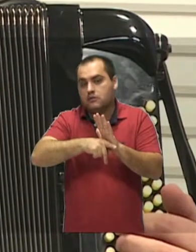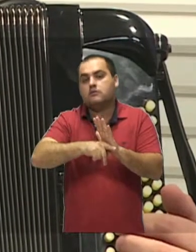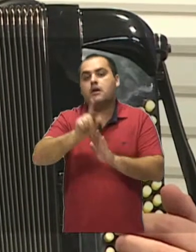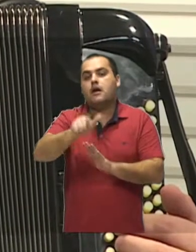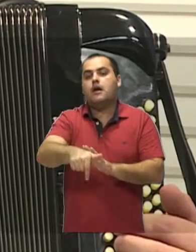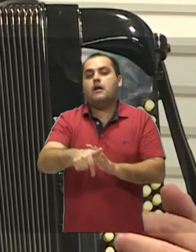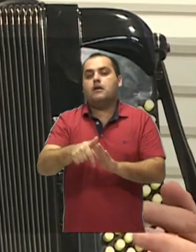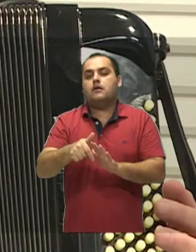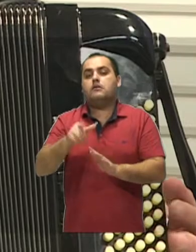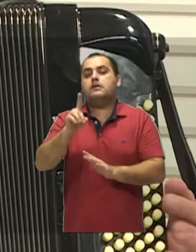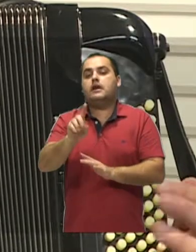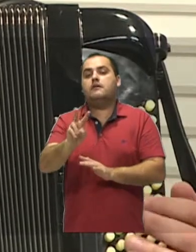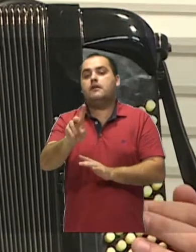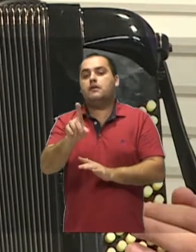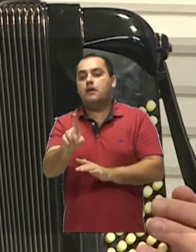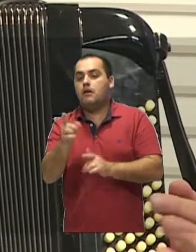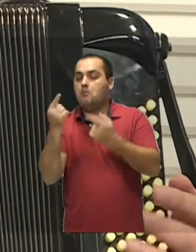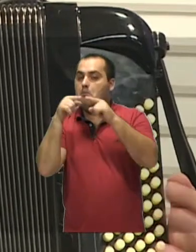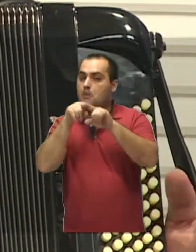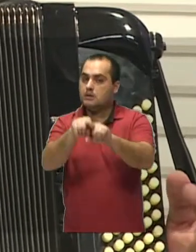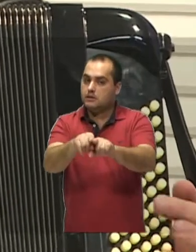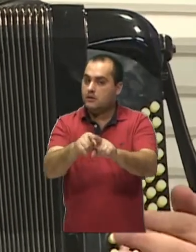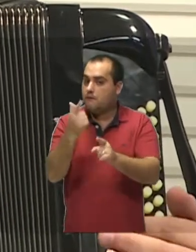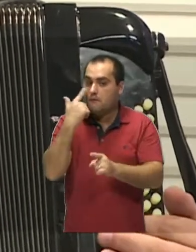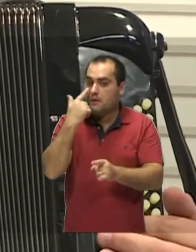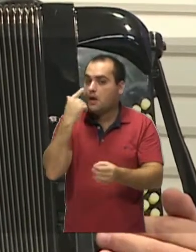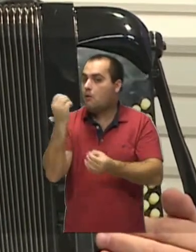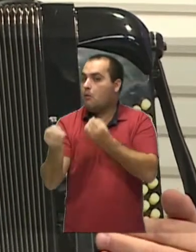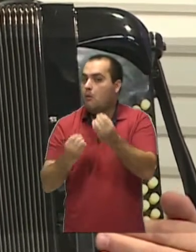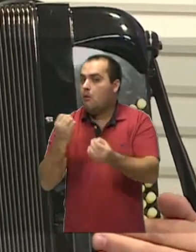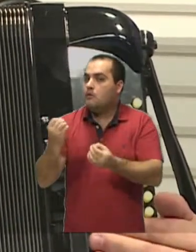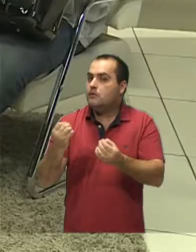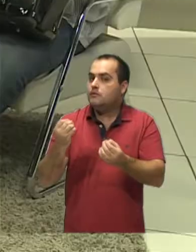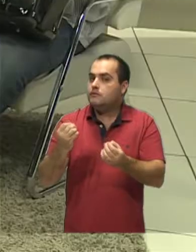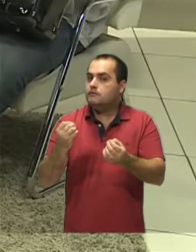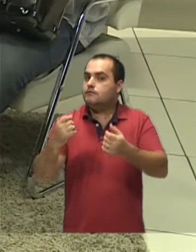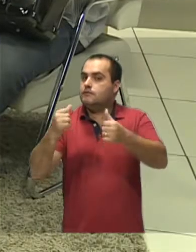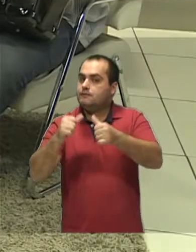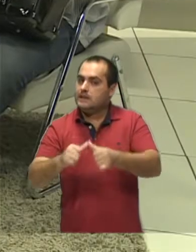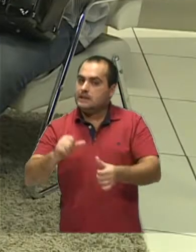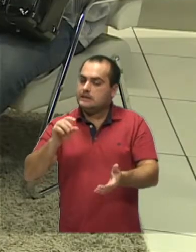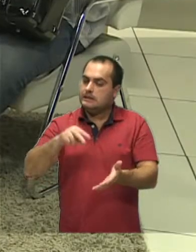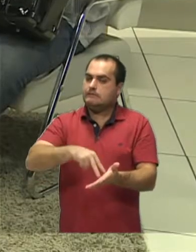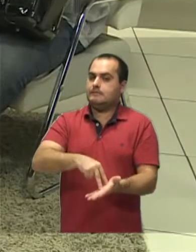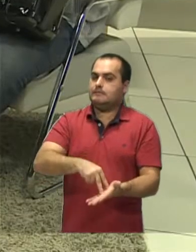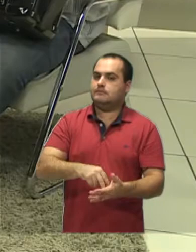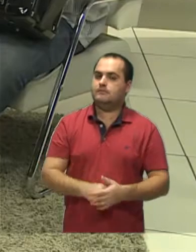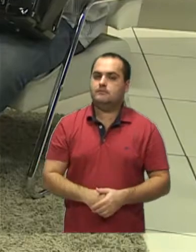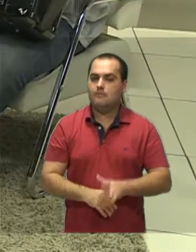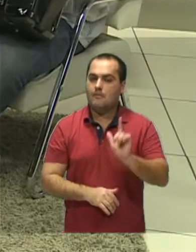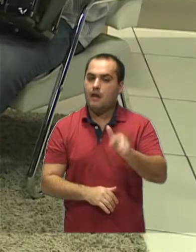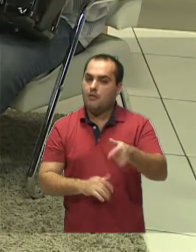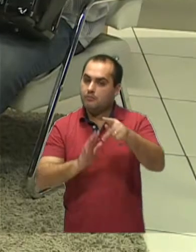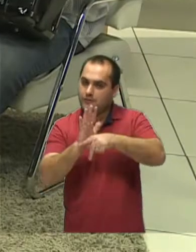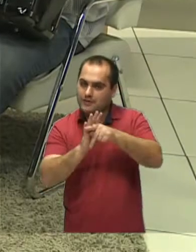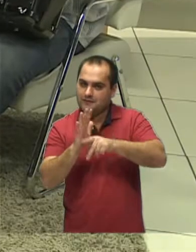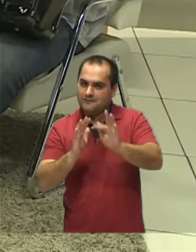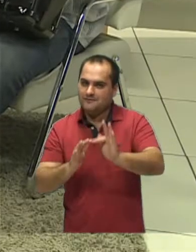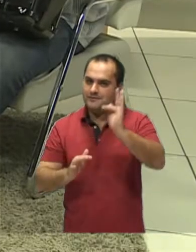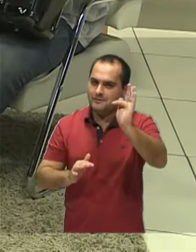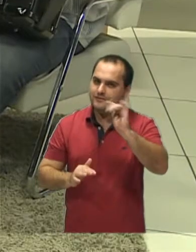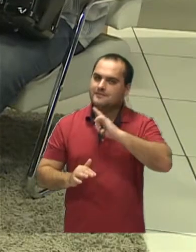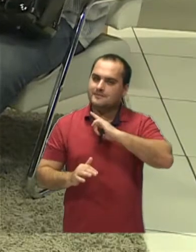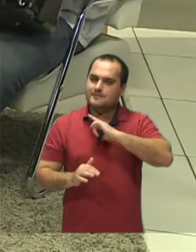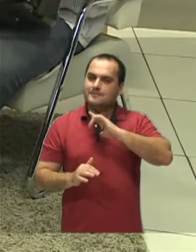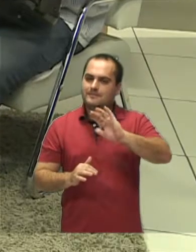gente faça um DVD em parceria. Vamos ver como é que a gente vai se movimentar para fazer isso. Então, seria o próximo projeto, né? Seria